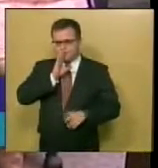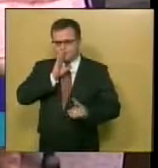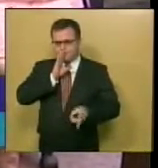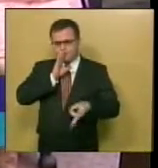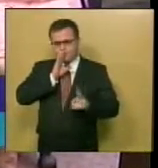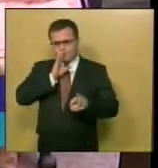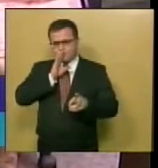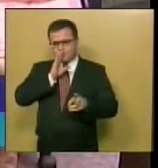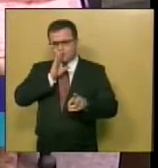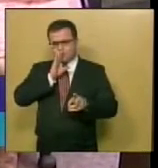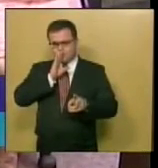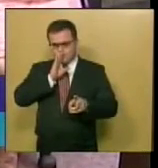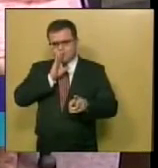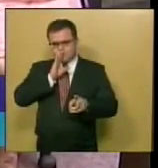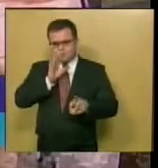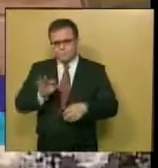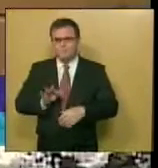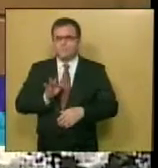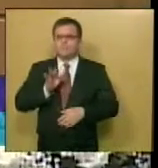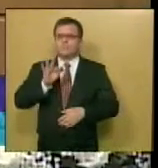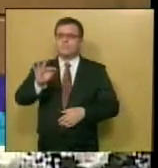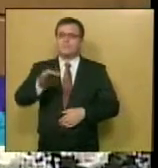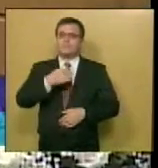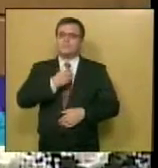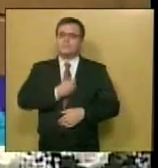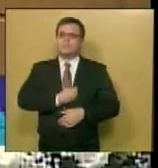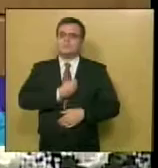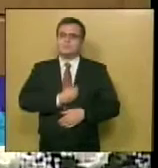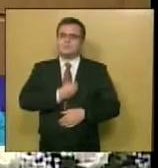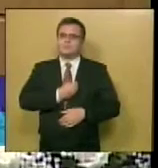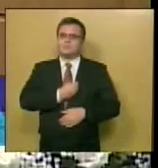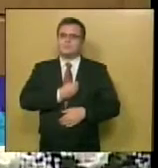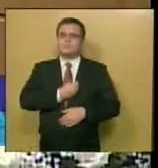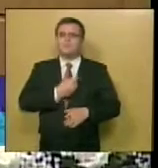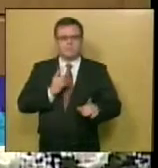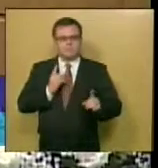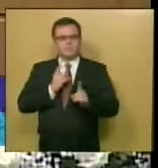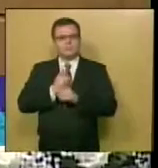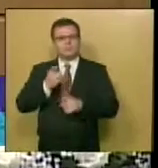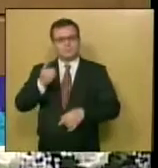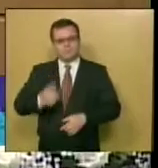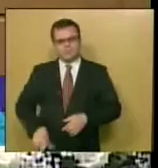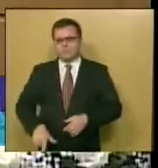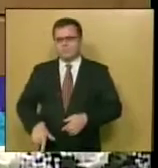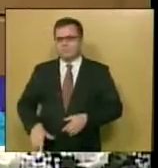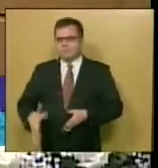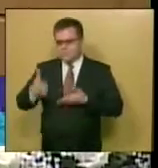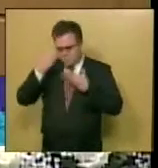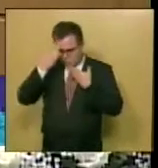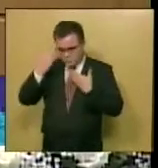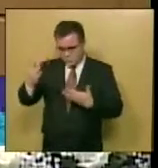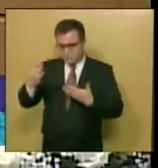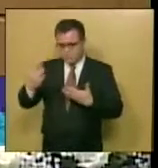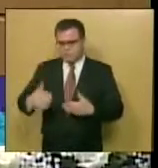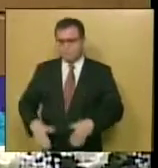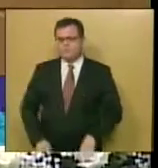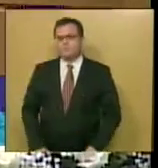espera pelos braços da vida em um dia reencontrar. Muito obrigada.